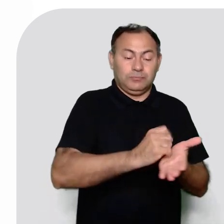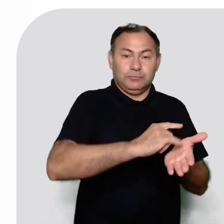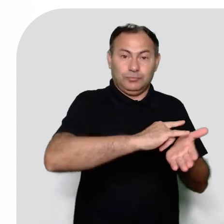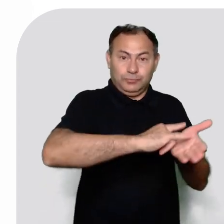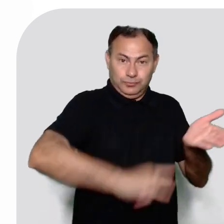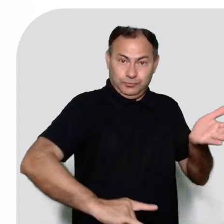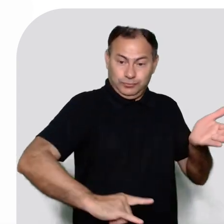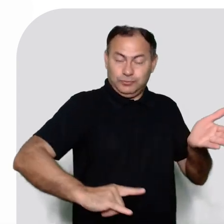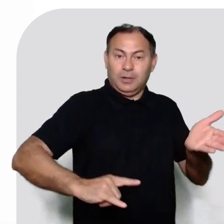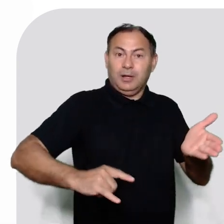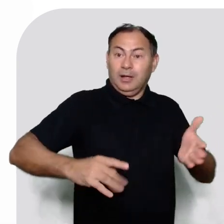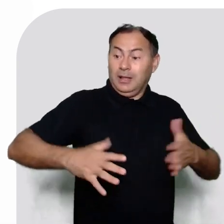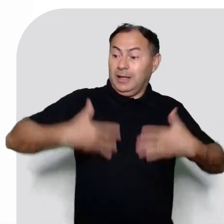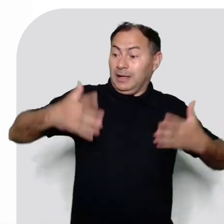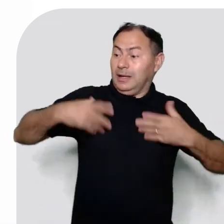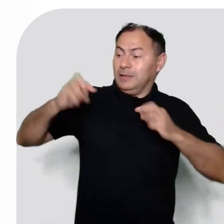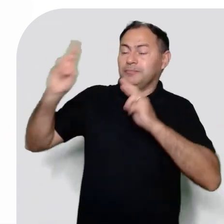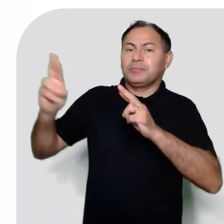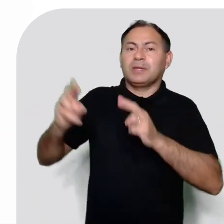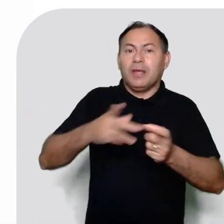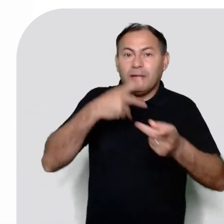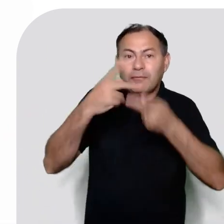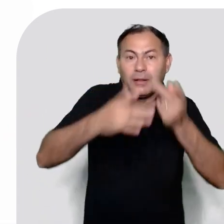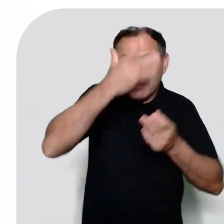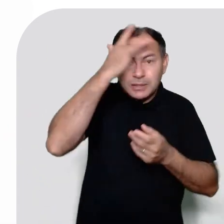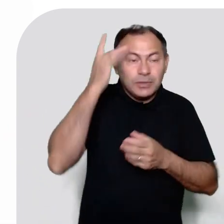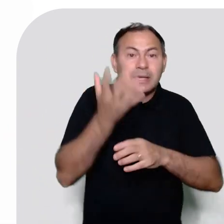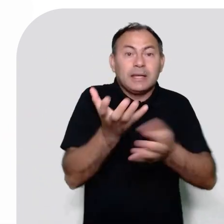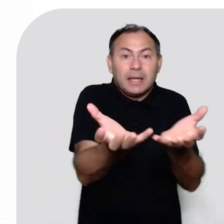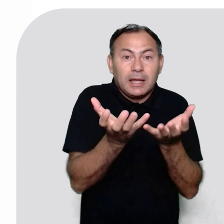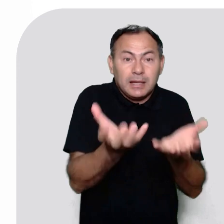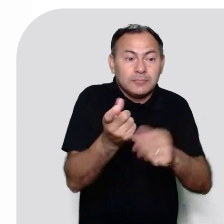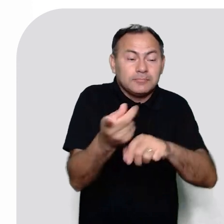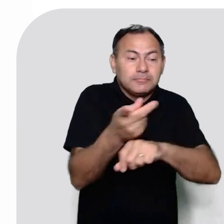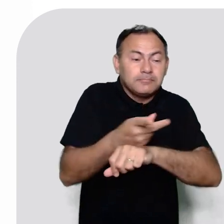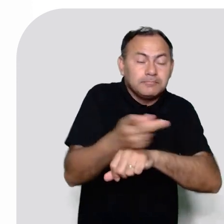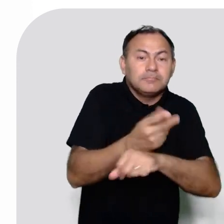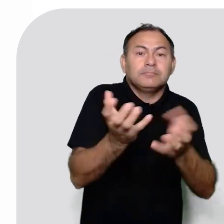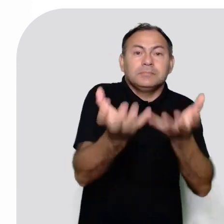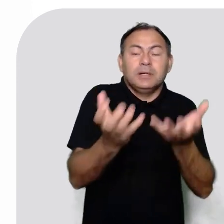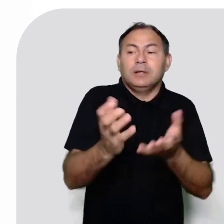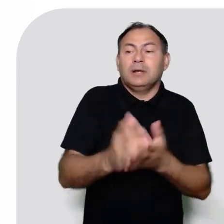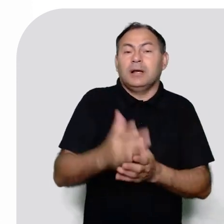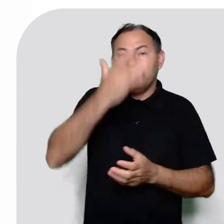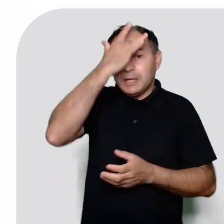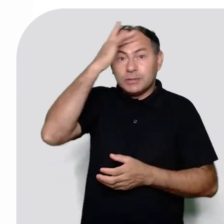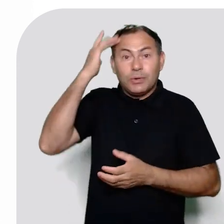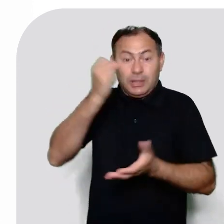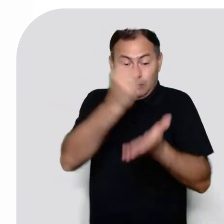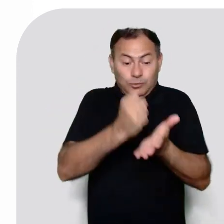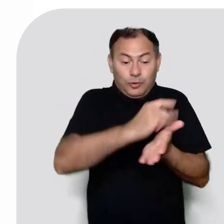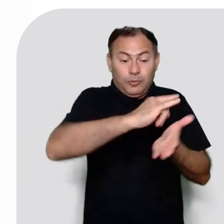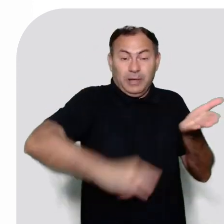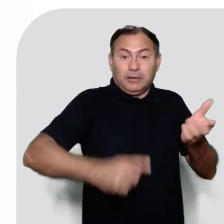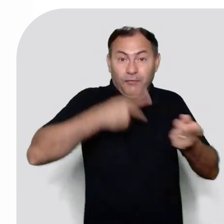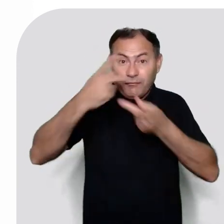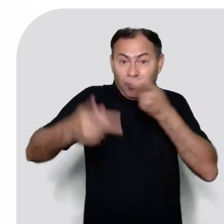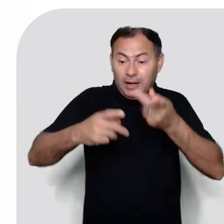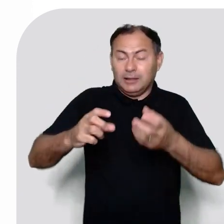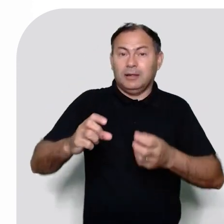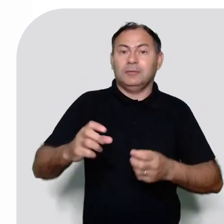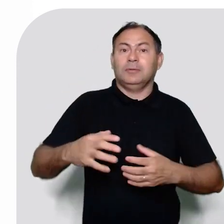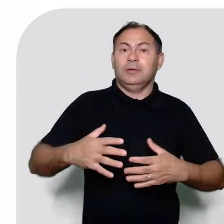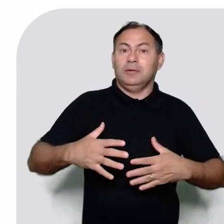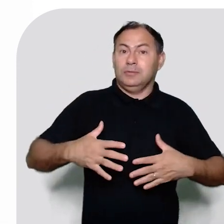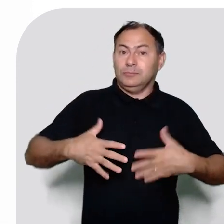fala também de um homem em busca. O homem da Gaudium et Spes, a humanidade